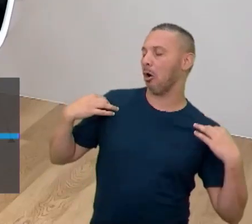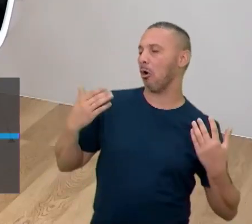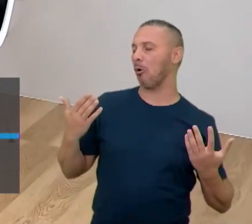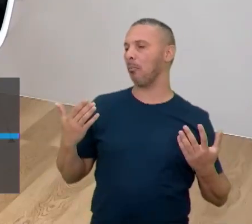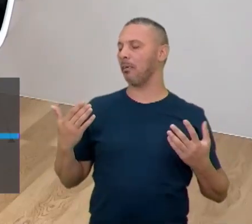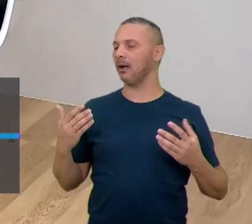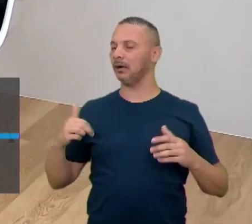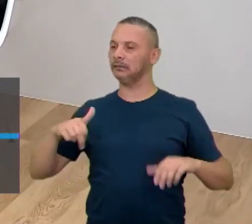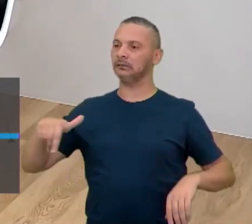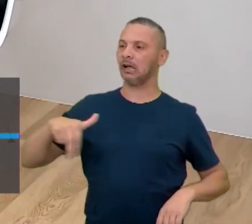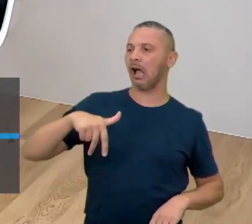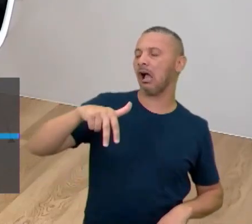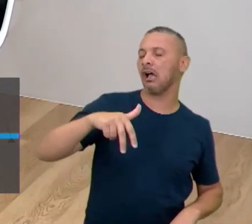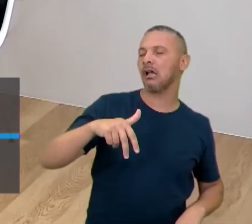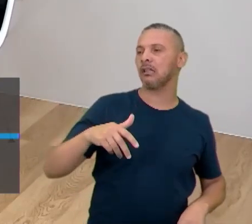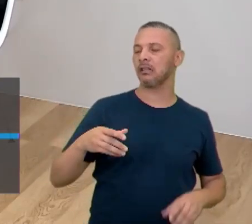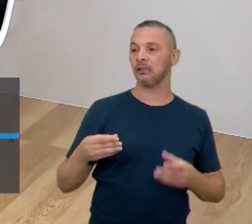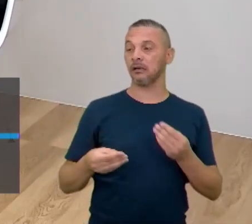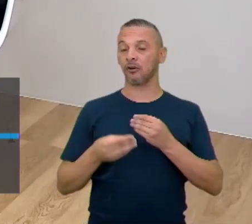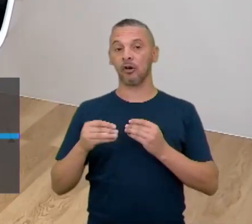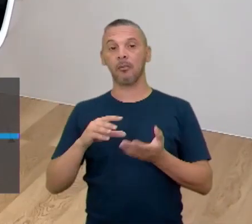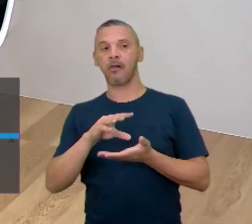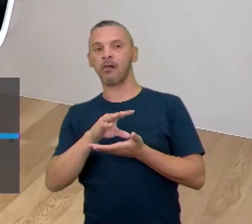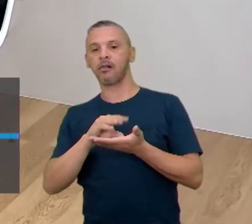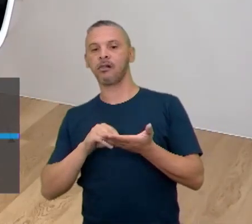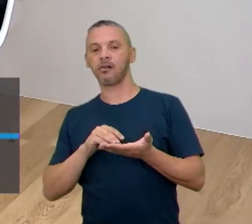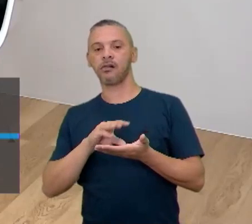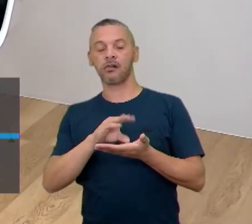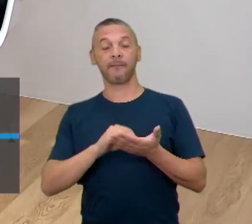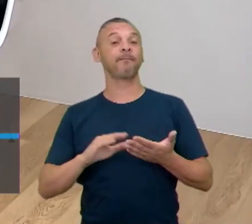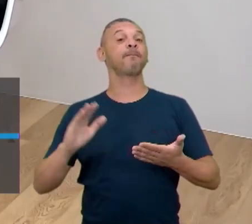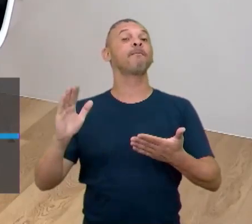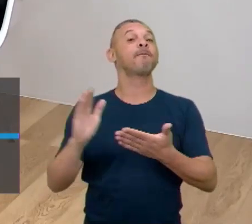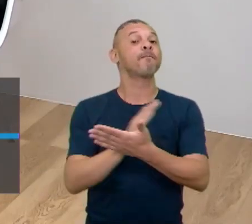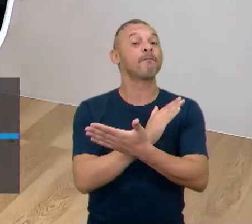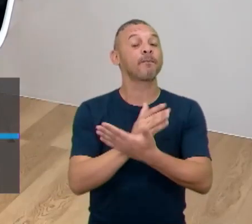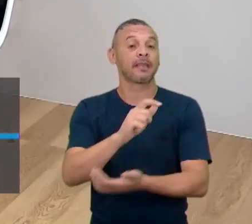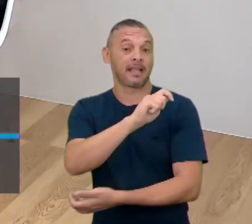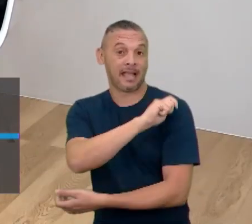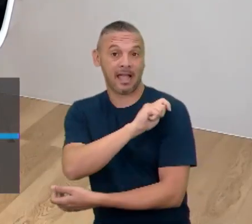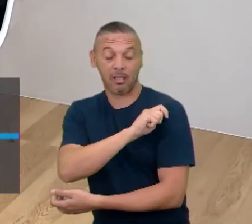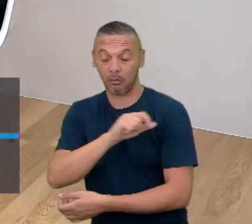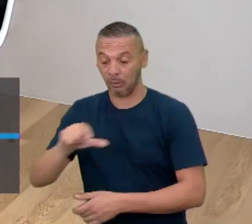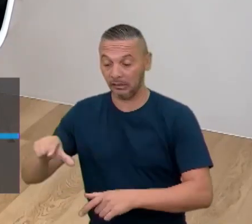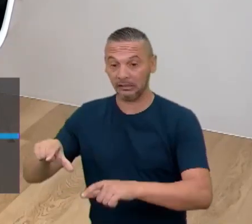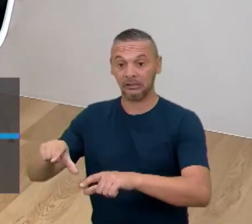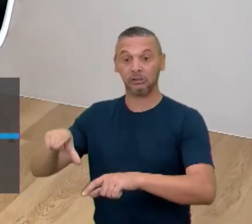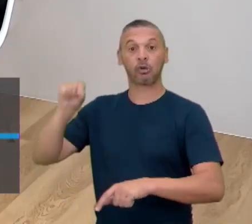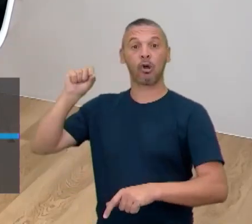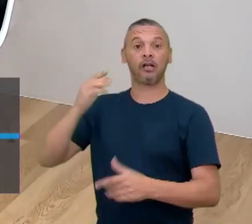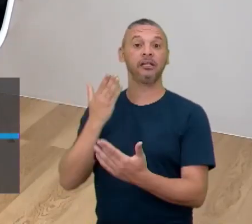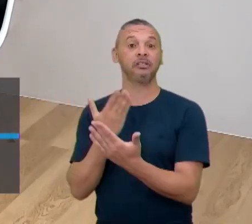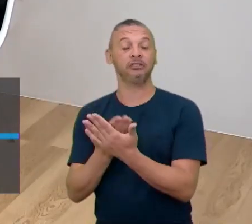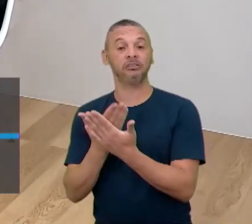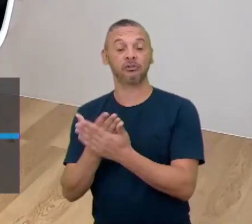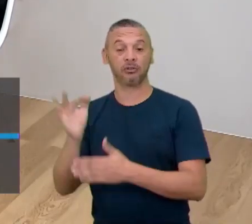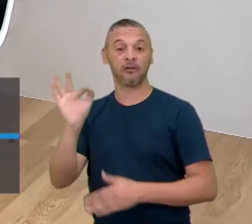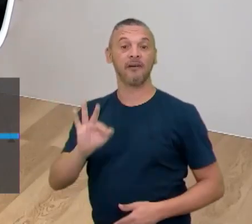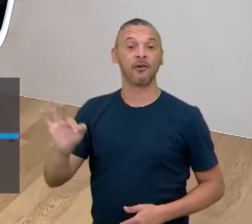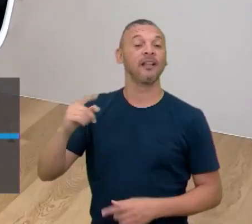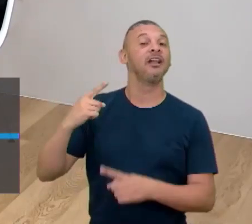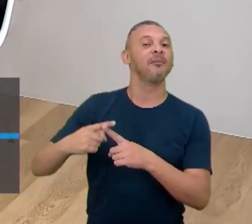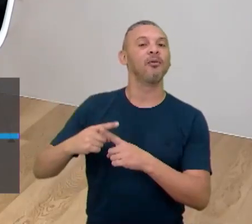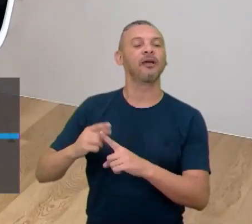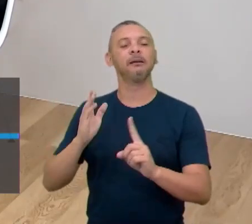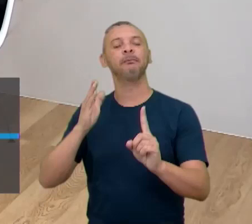cara tem. Muitos, inclusive, escolhem uma carreira acadêmica, Sim, é verdade. né? Porque É verdade. gostam de